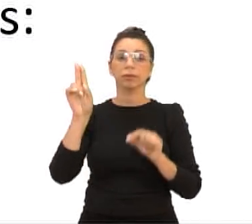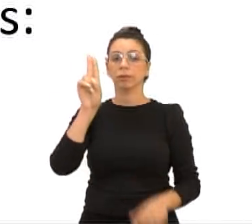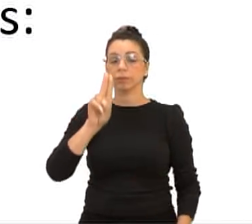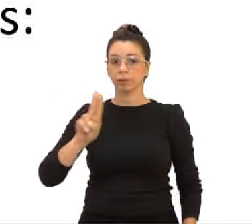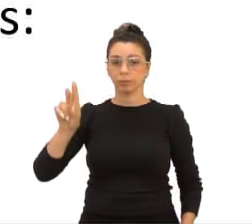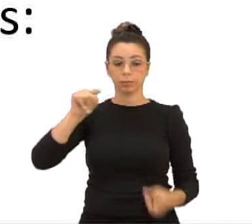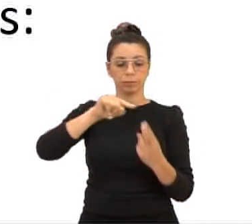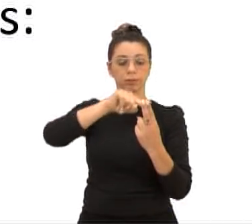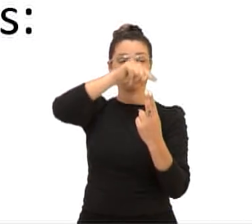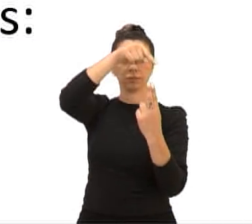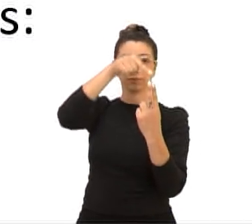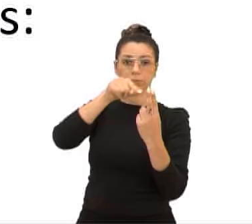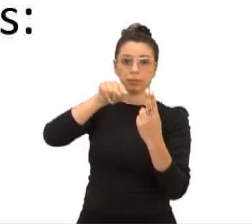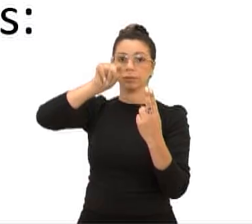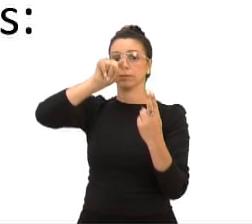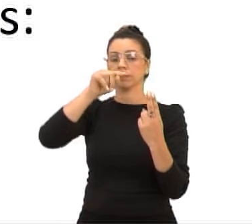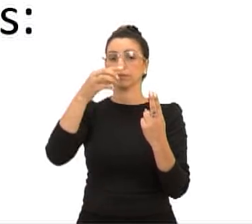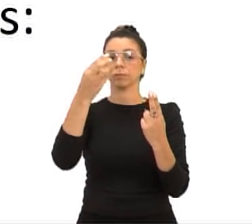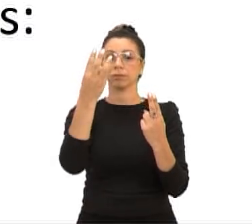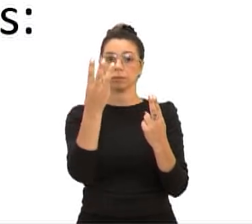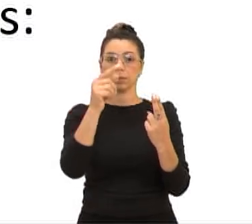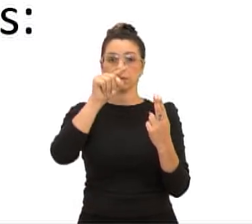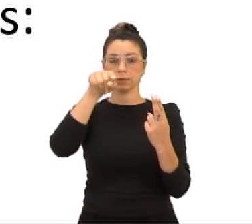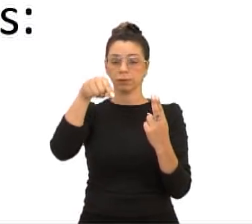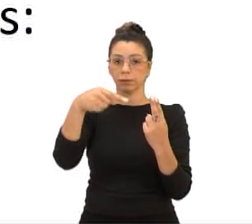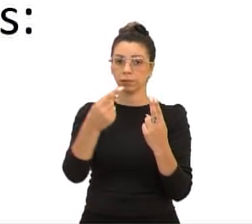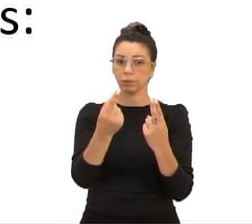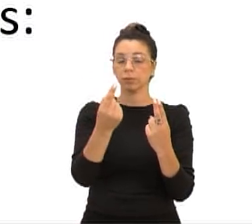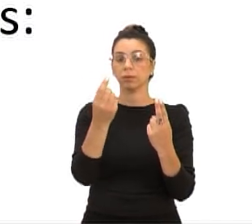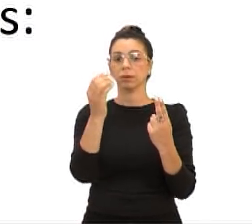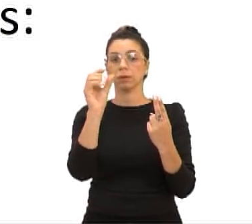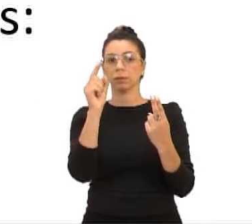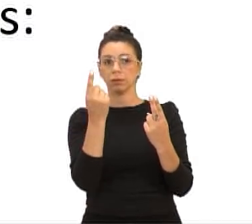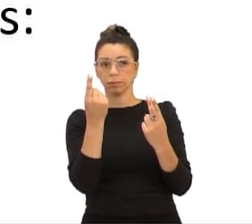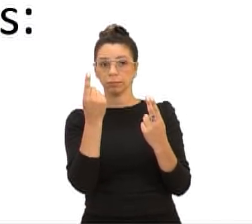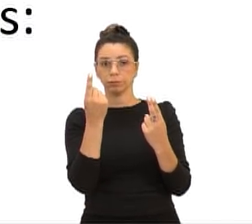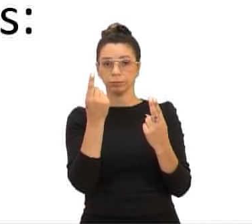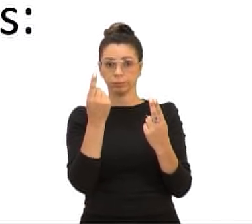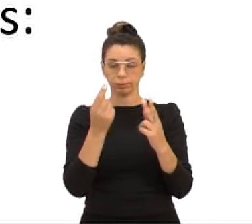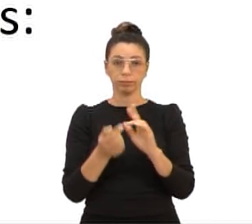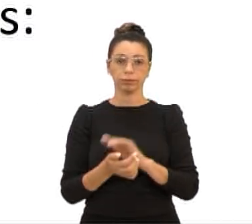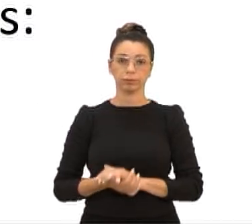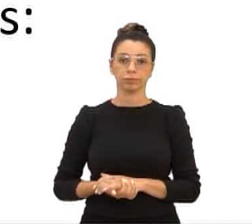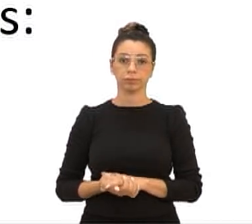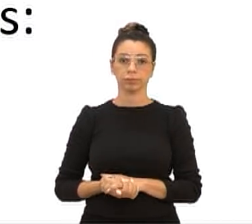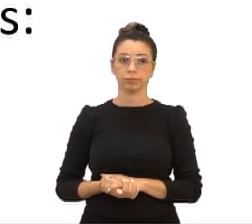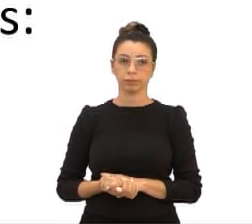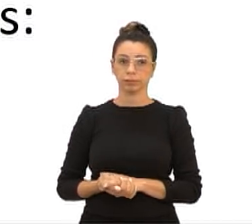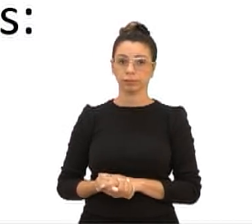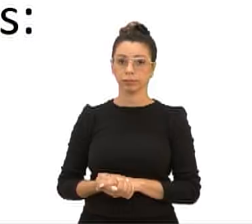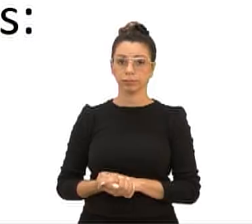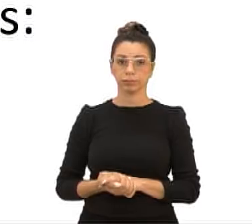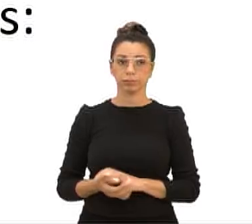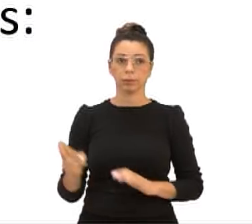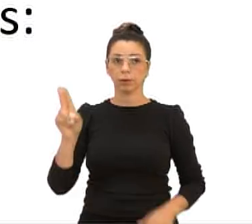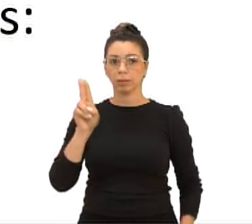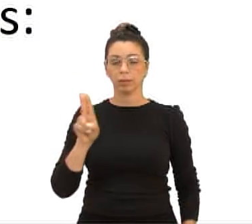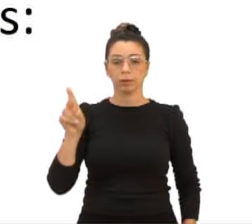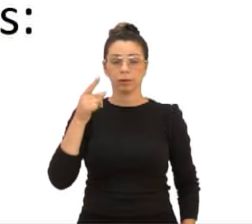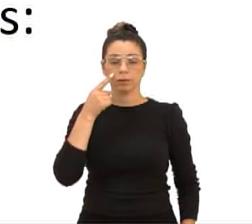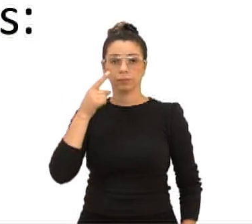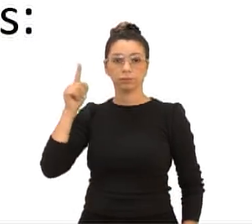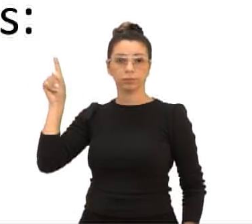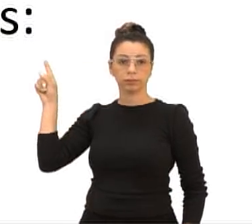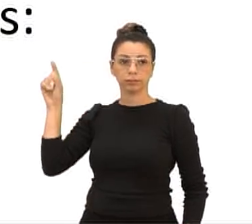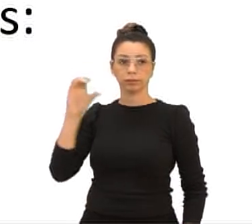utilizar o valor do π como 3,1 para facilitar o nosso cálculo, tá? E vamos utilizar essa